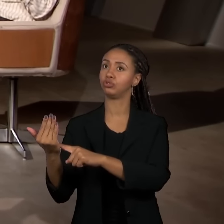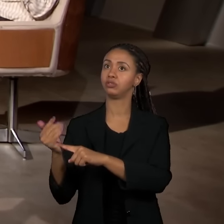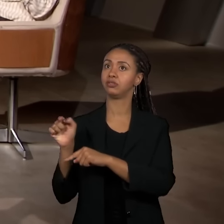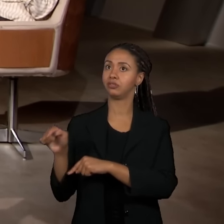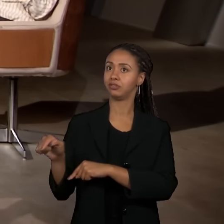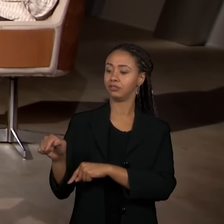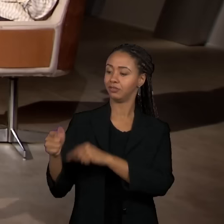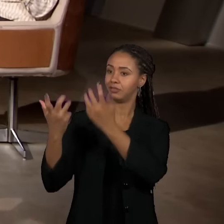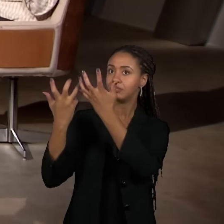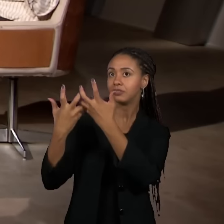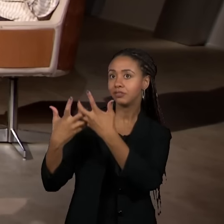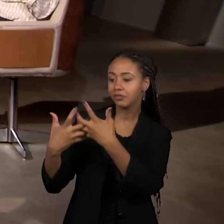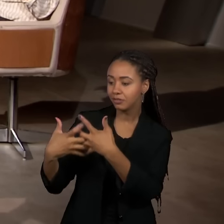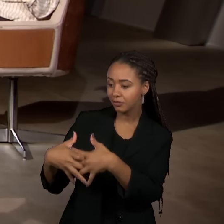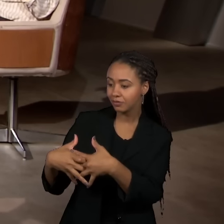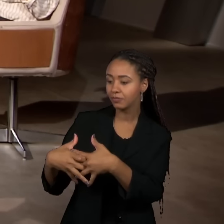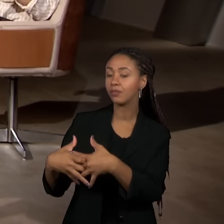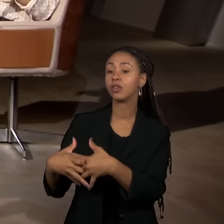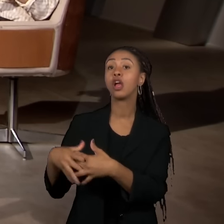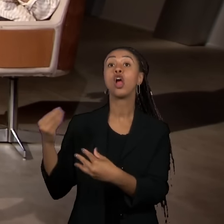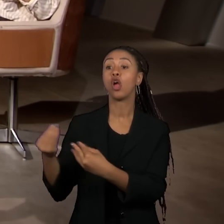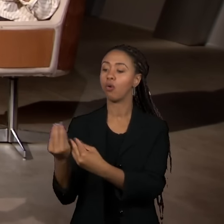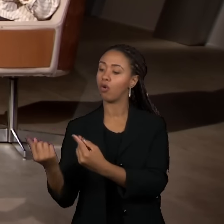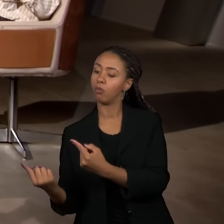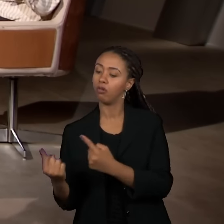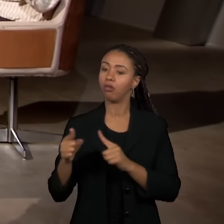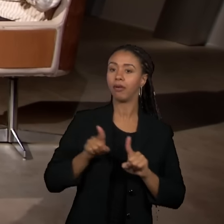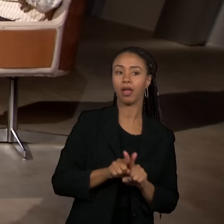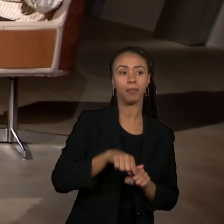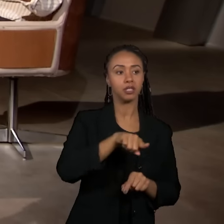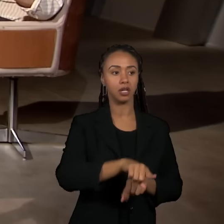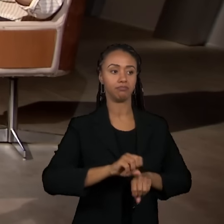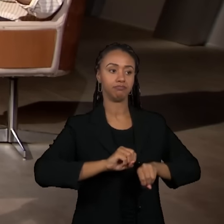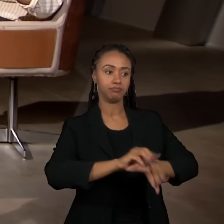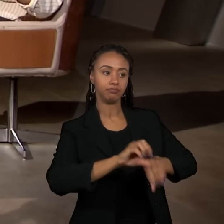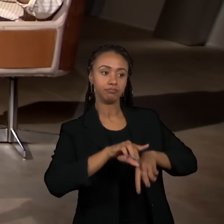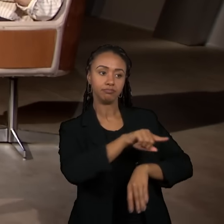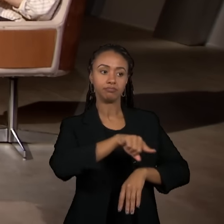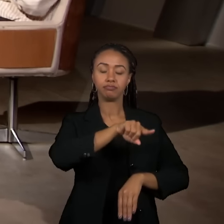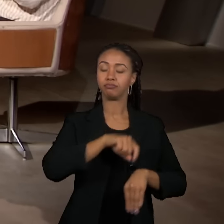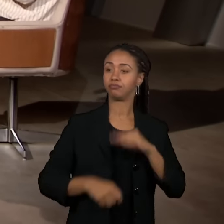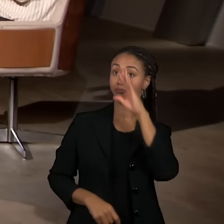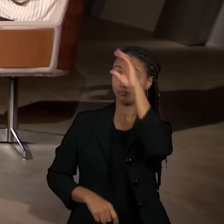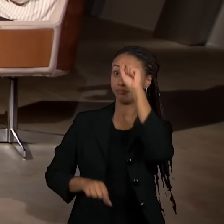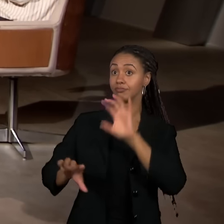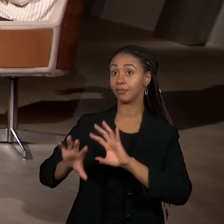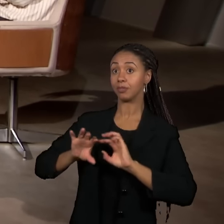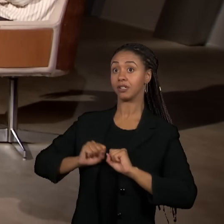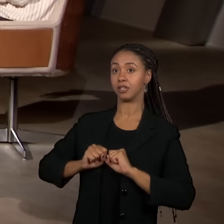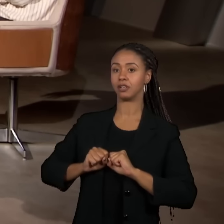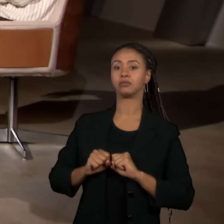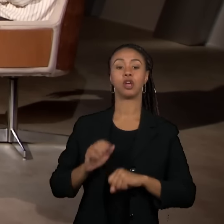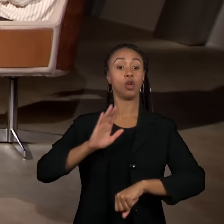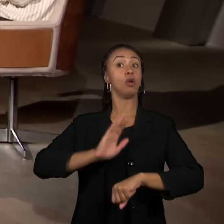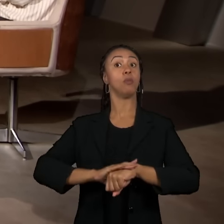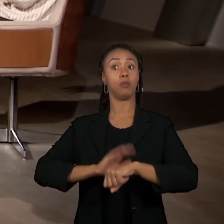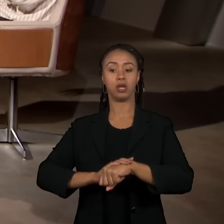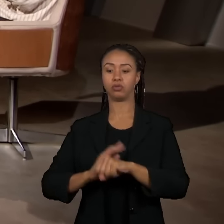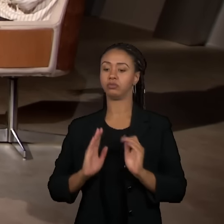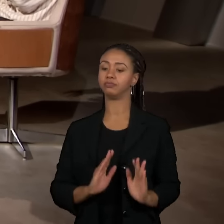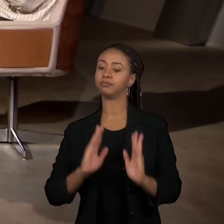de de ensino e de aprendizagem né para poder falar que eu uso tecnologia aqui eu uso Lápis e Papel